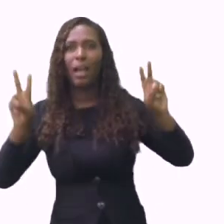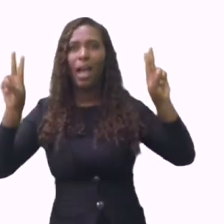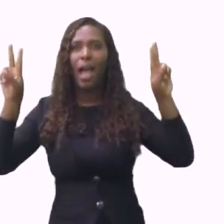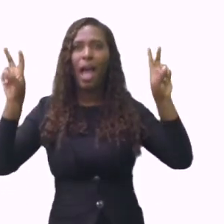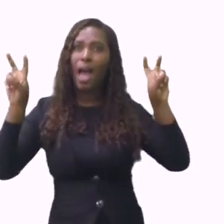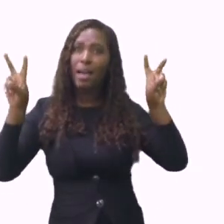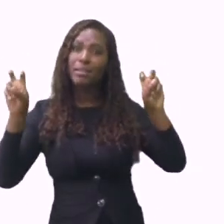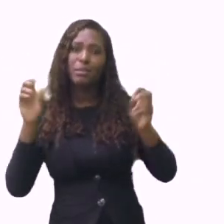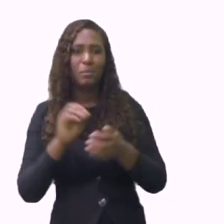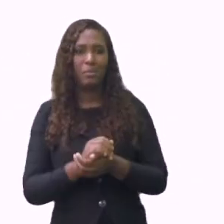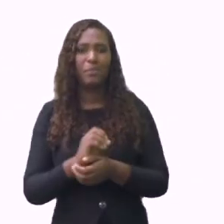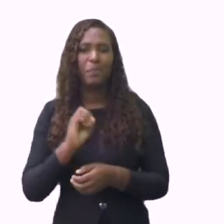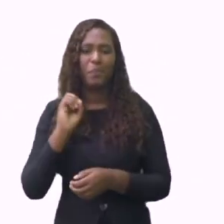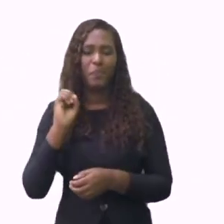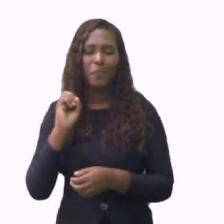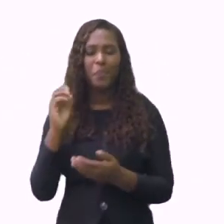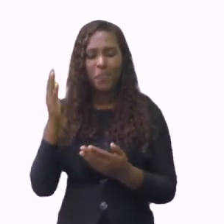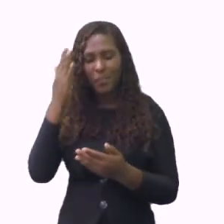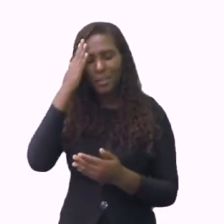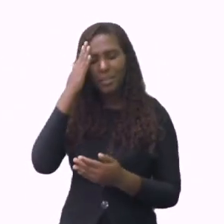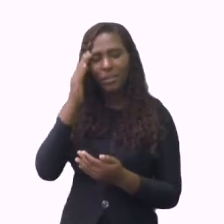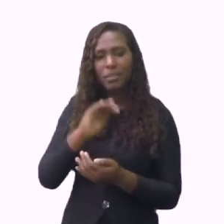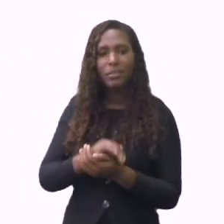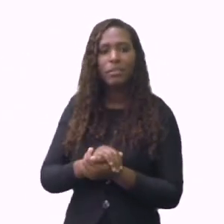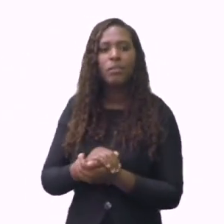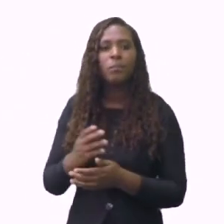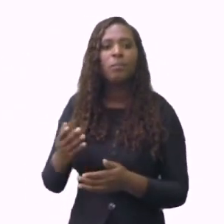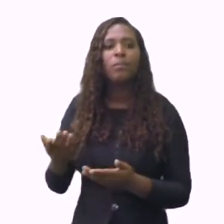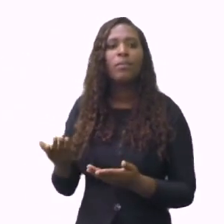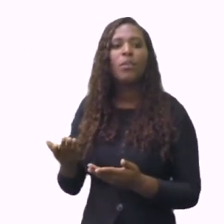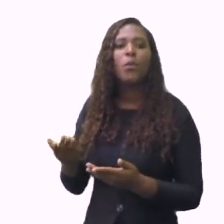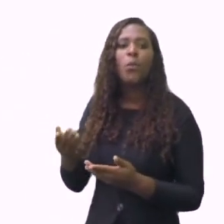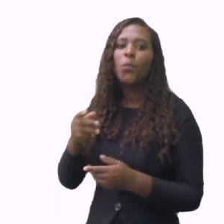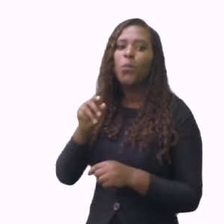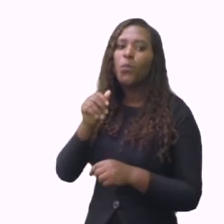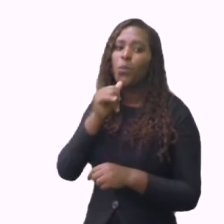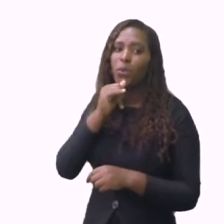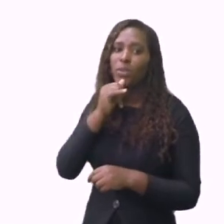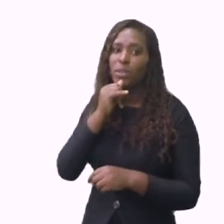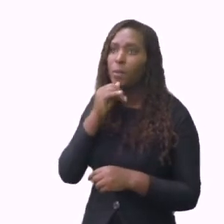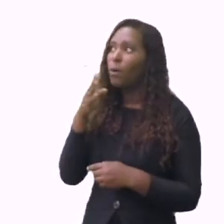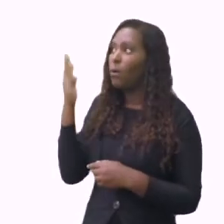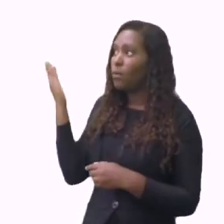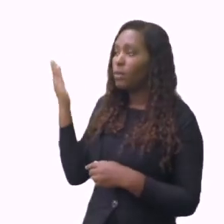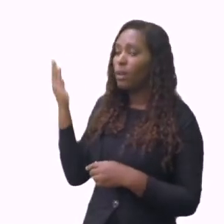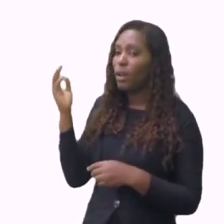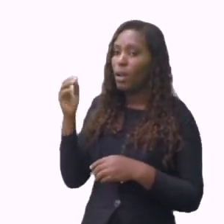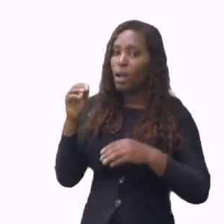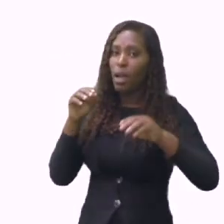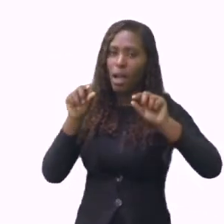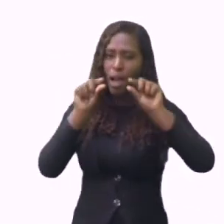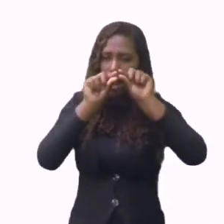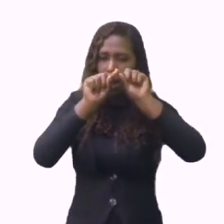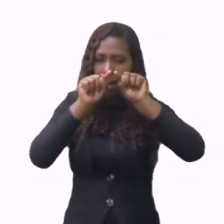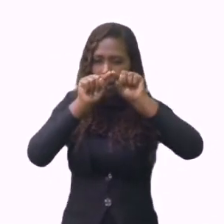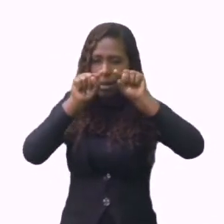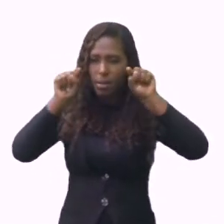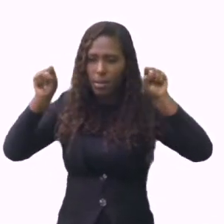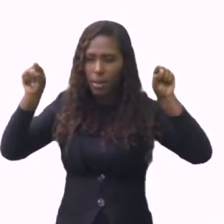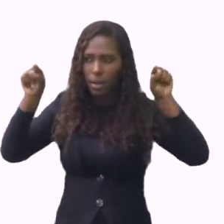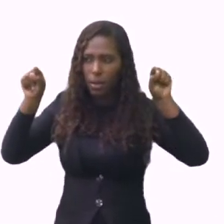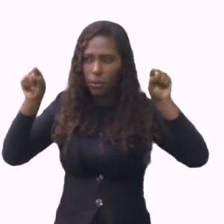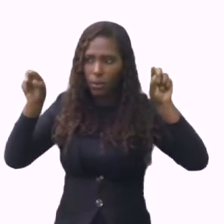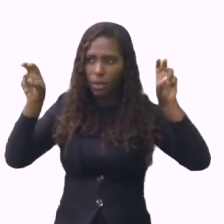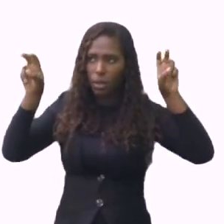cima na parte superior da linha, né? Ali em cima da fala, da escrita, e vamos ver o que